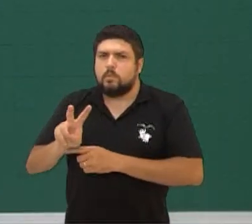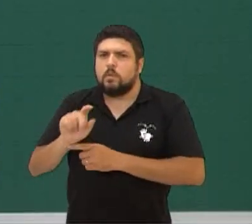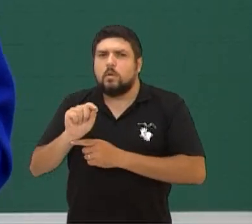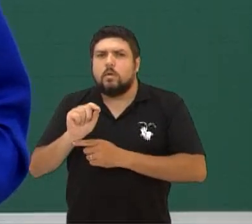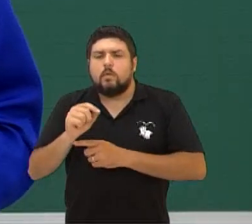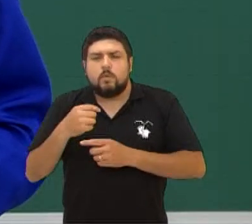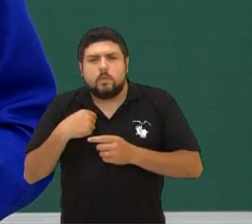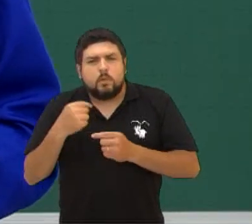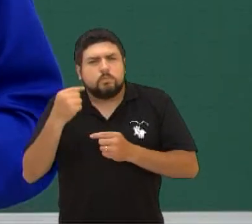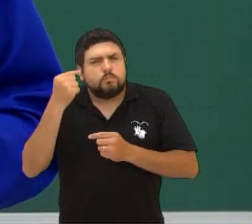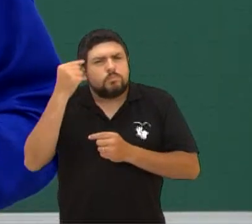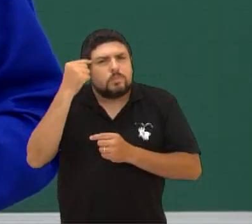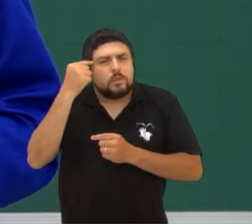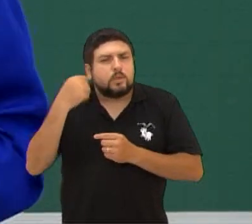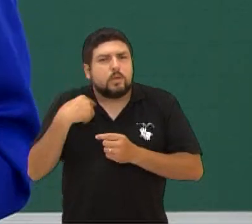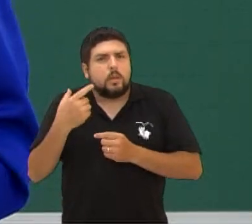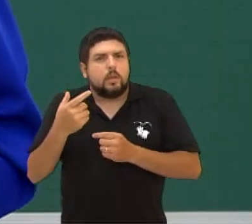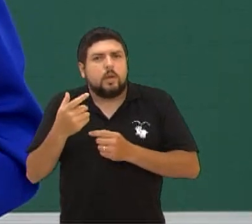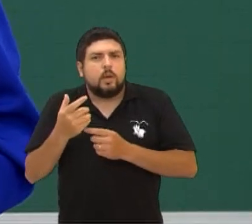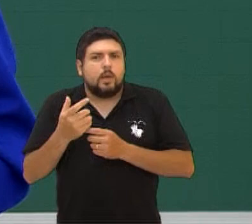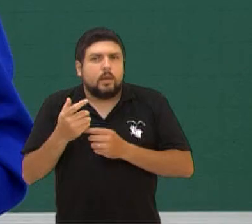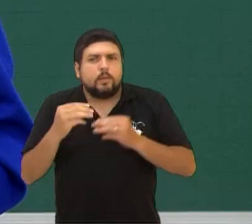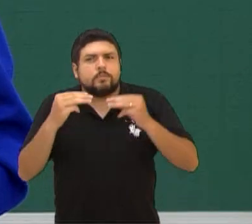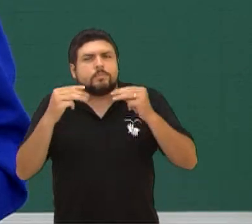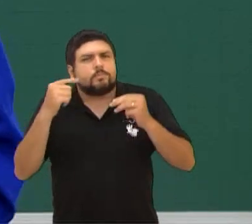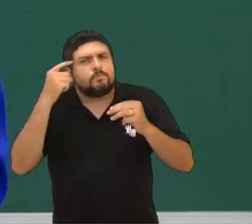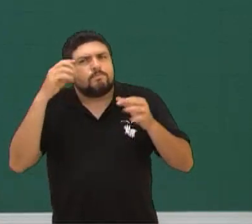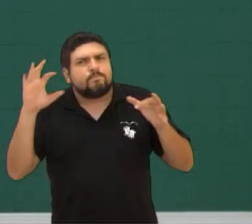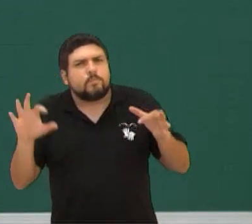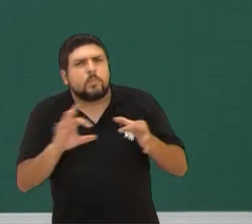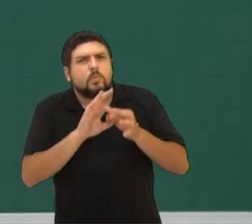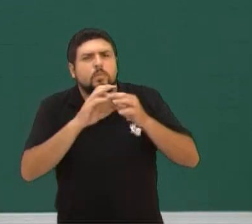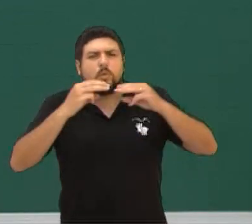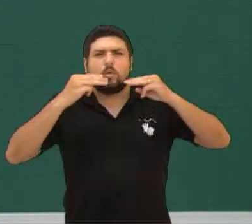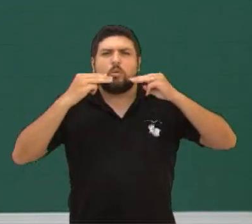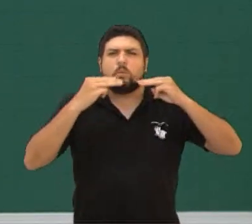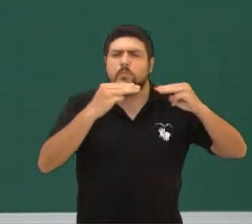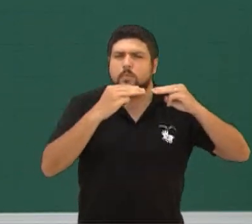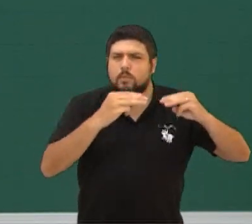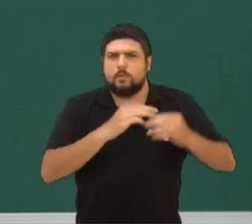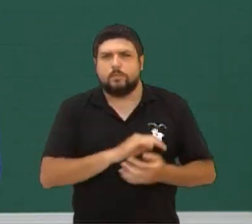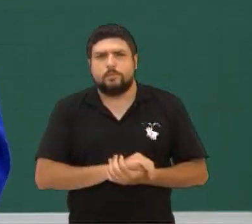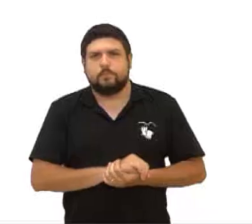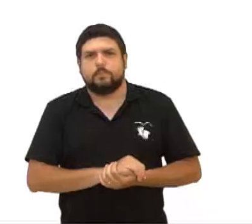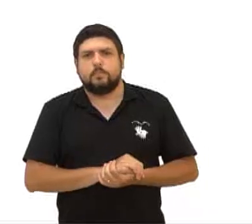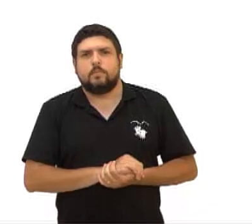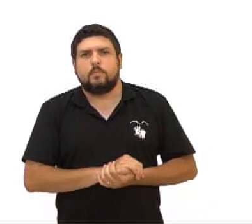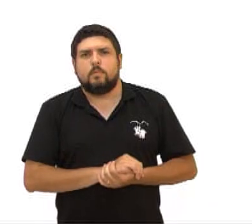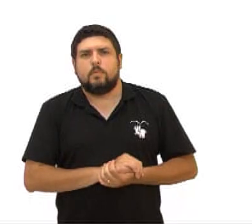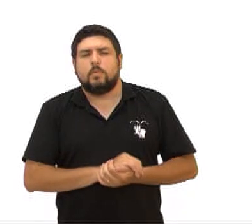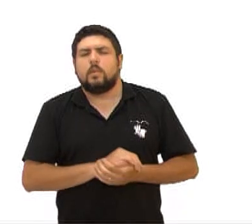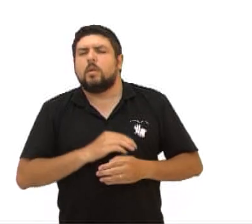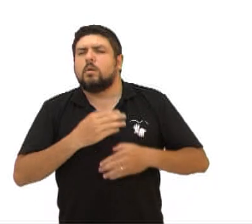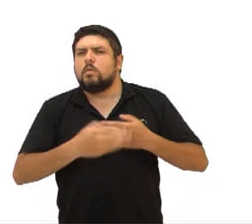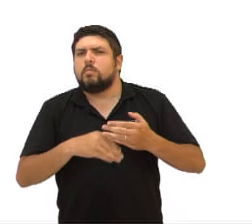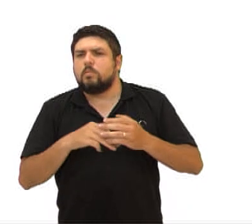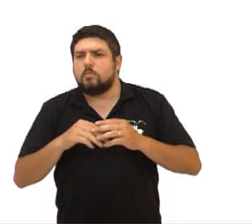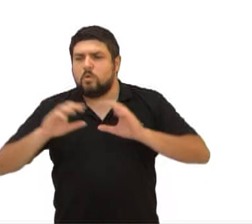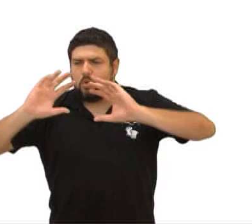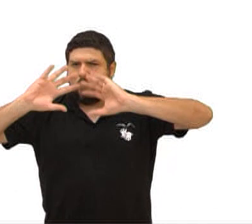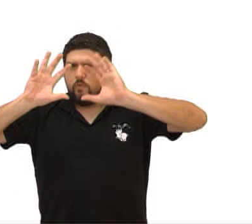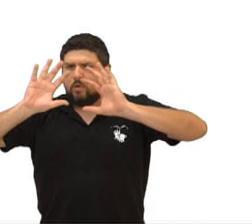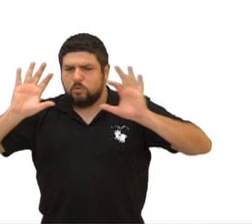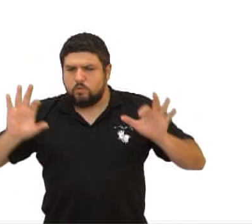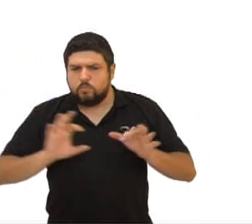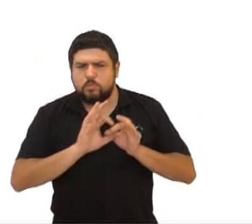tão simples a gente pensar o marketing no esporte hoje, né, mas naquela época era uma novidade. E qual foi o resultado disso, professor? Então,